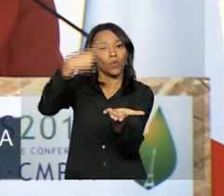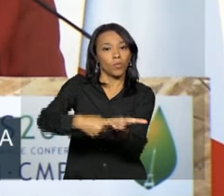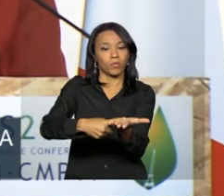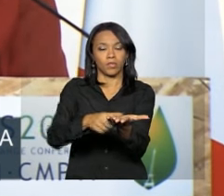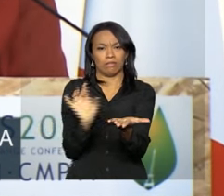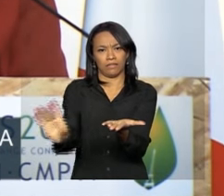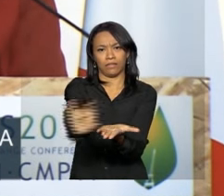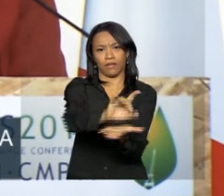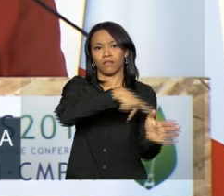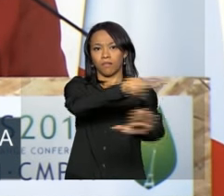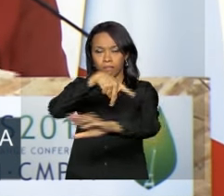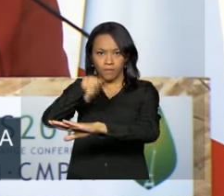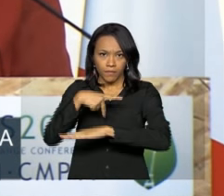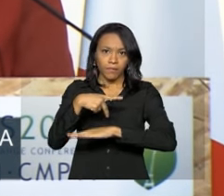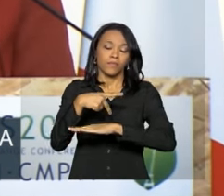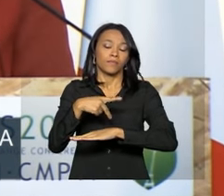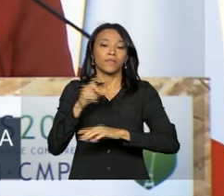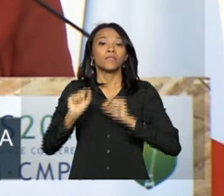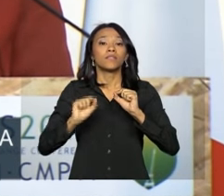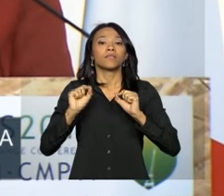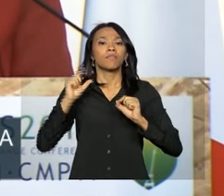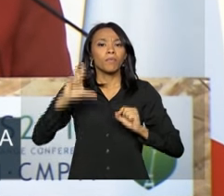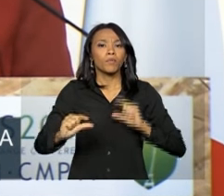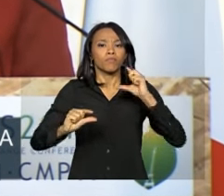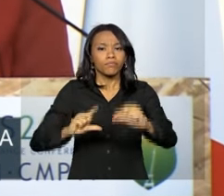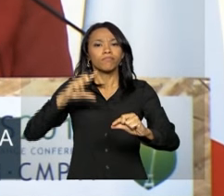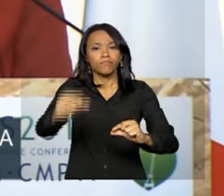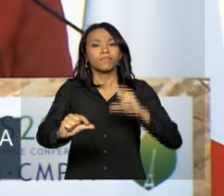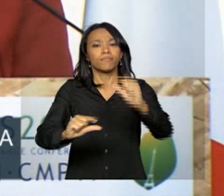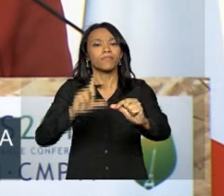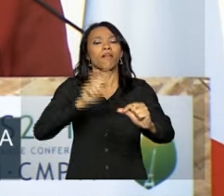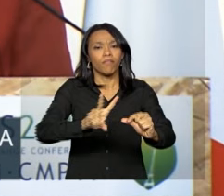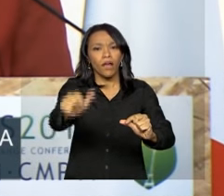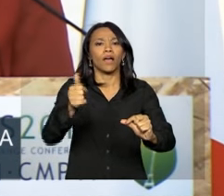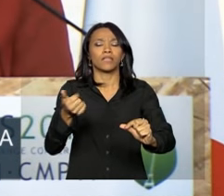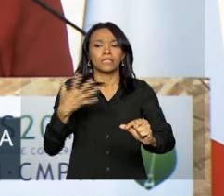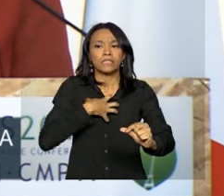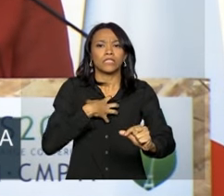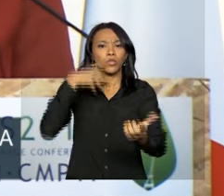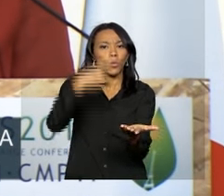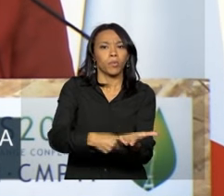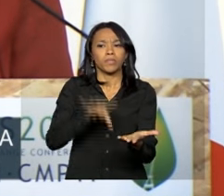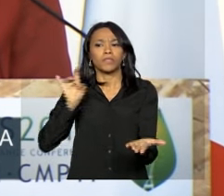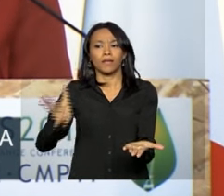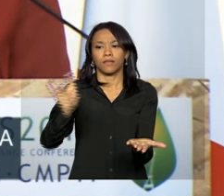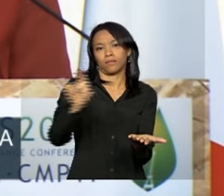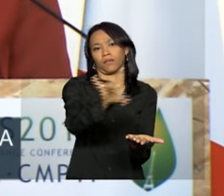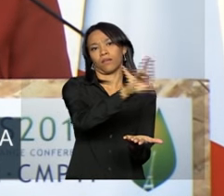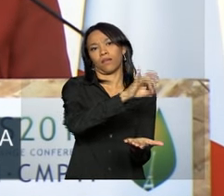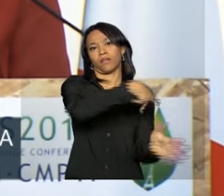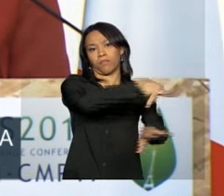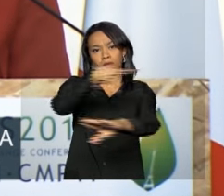chamamos convergência, que progressivamente aproximará as obrigações de todos os países. E para